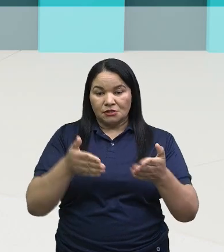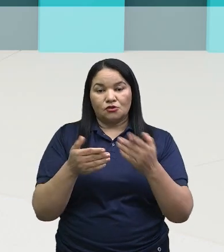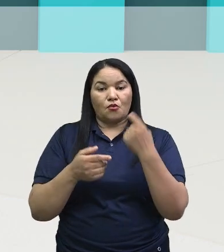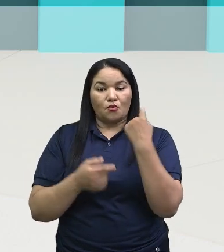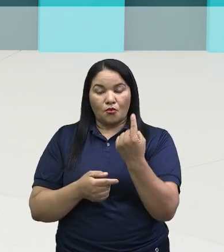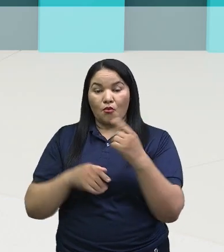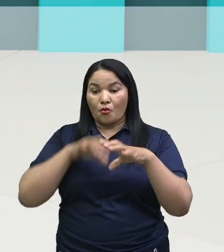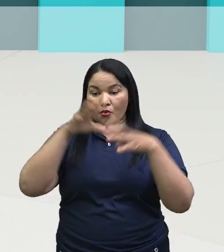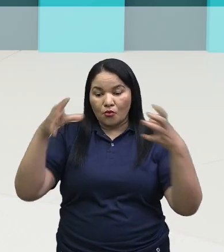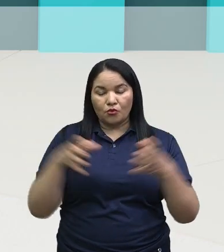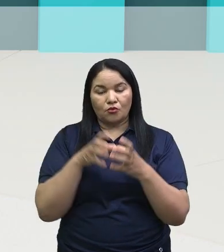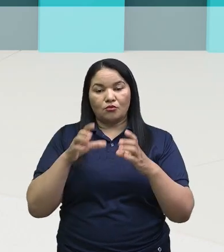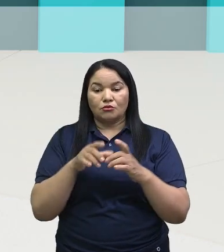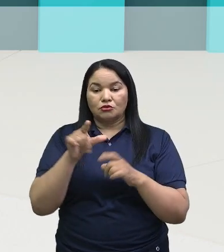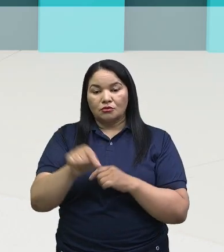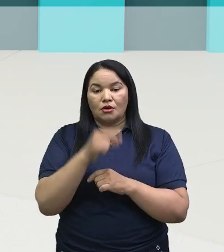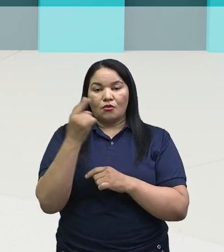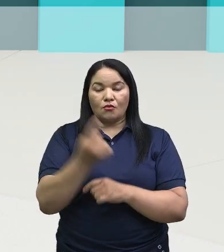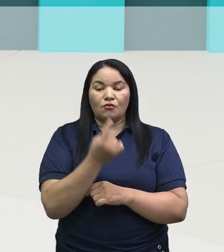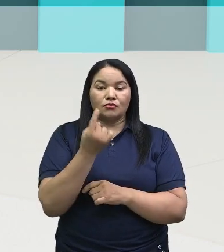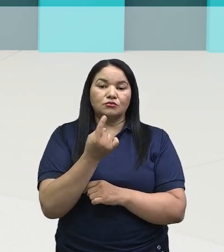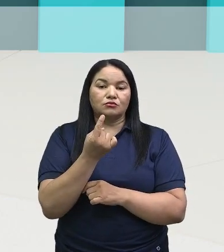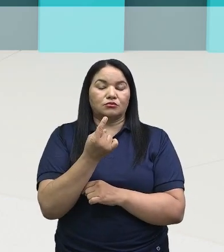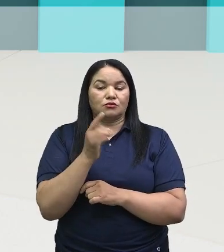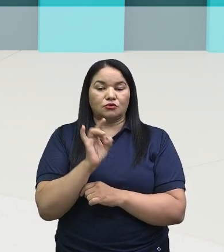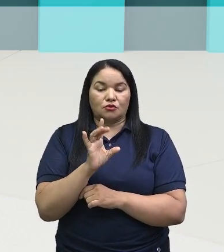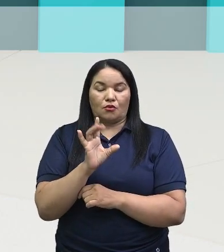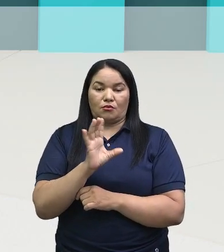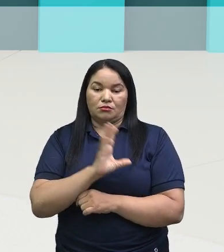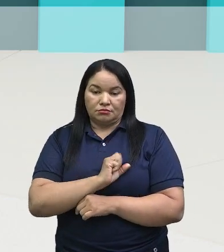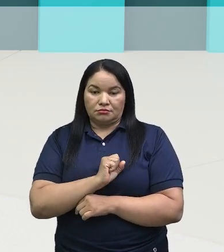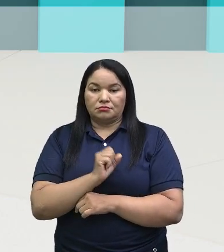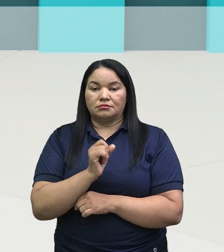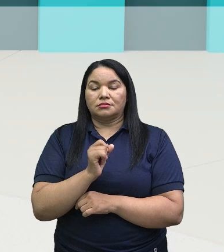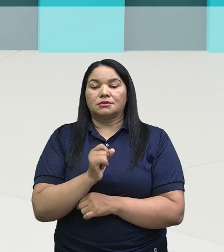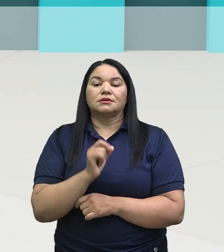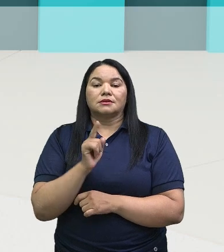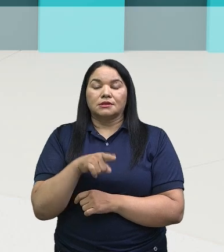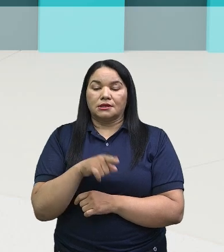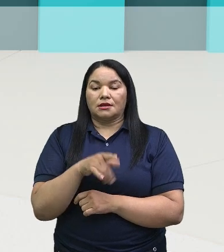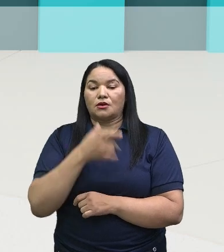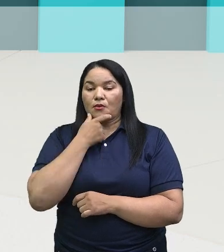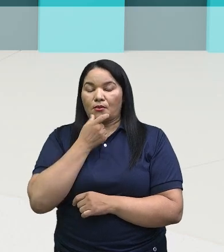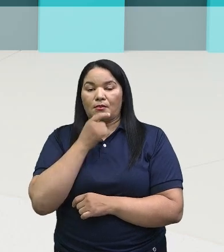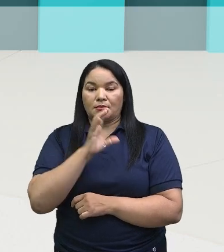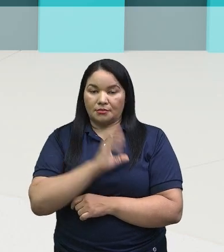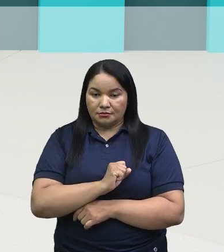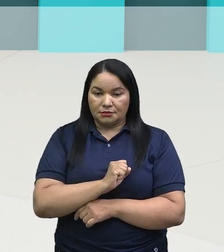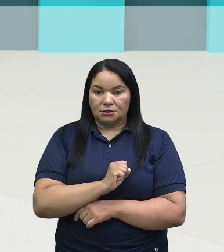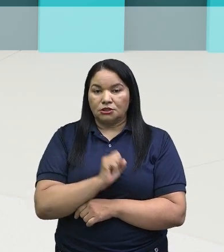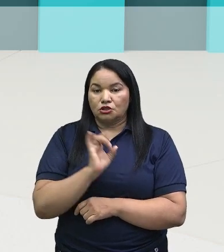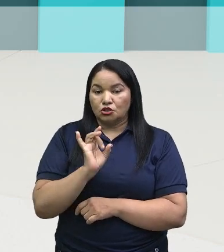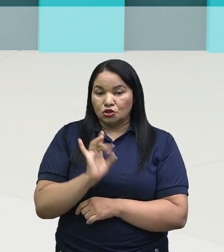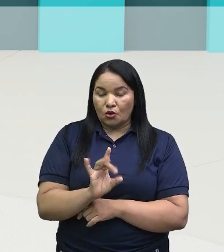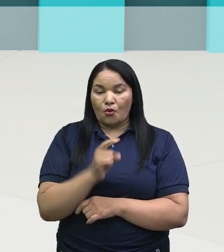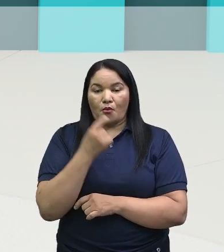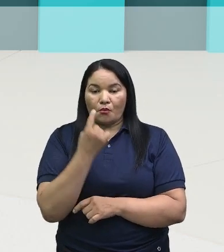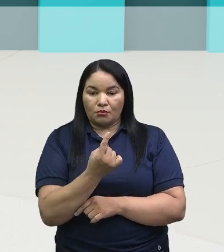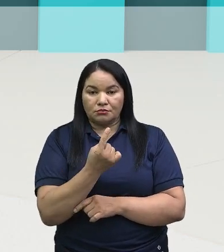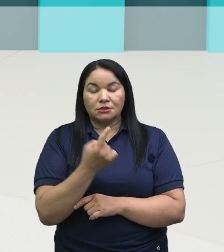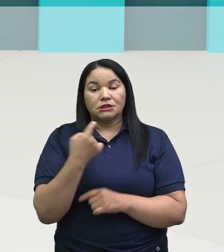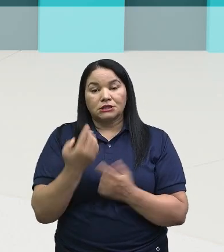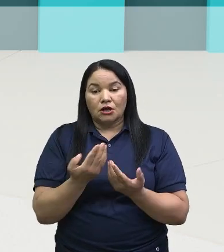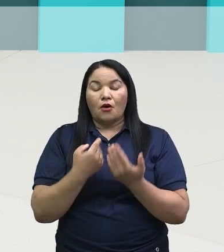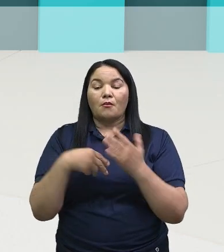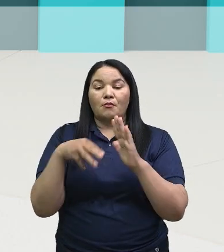um grupão, eu estou falando de um menino, ok? Que é o menino aí que amei. Então, é por esse motivo que ela se chama